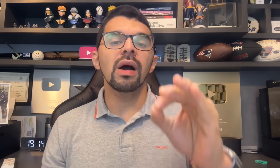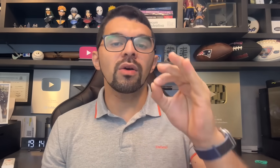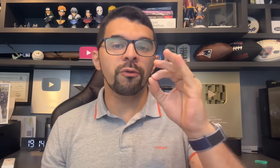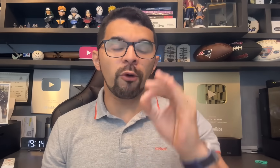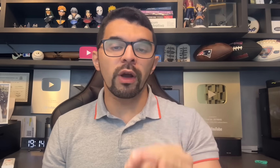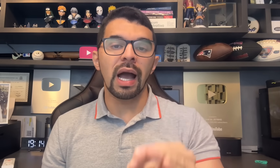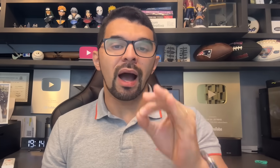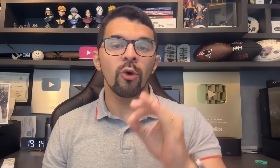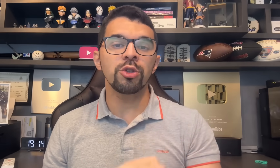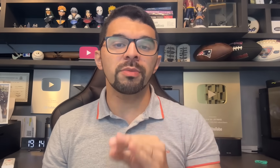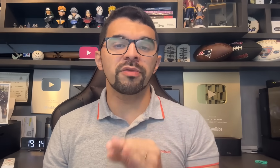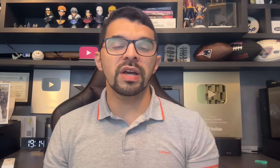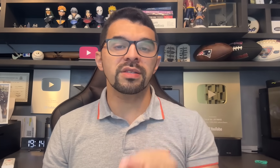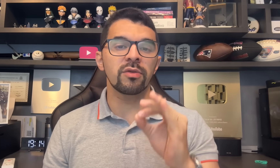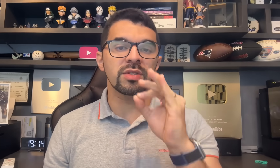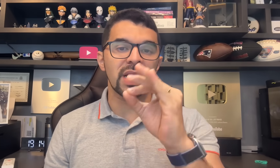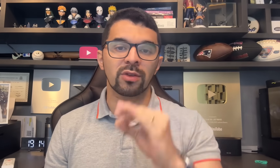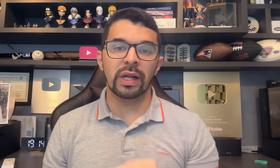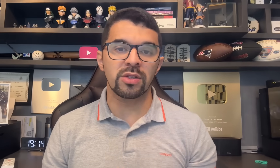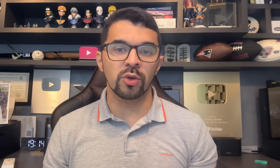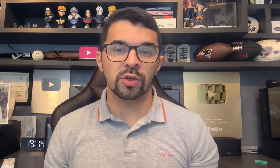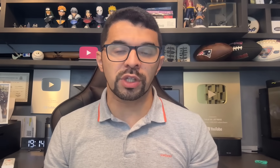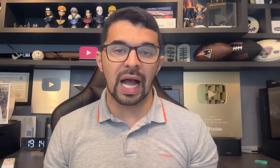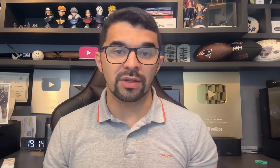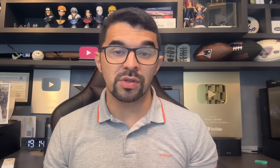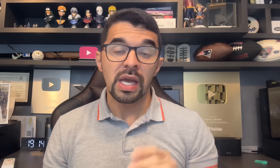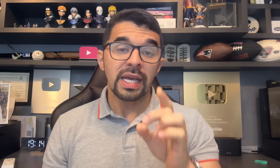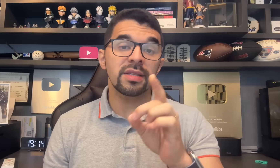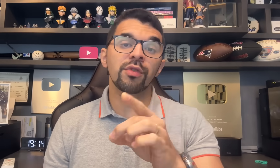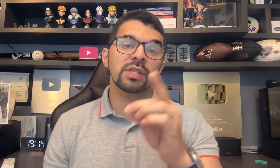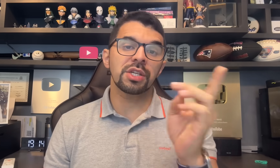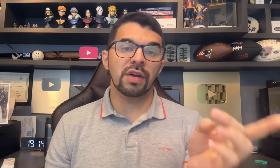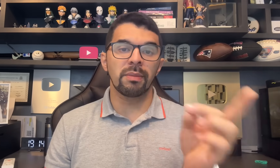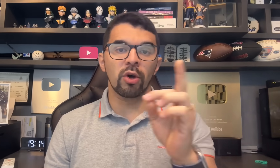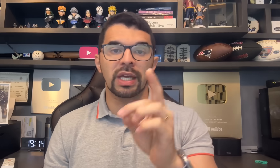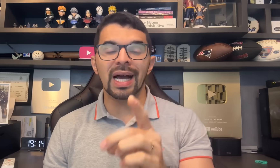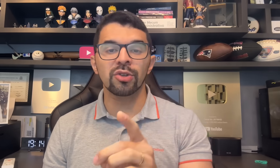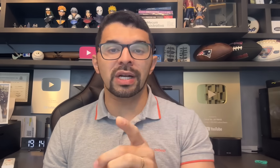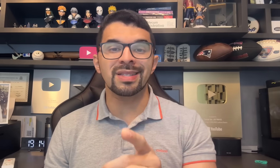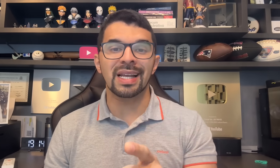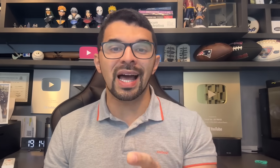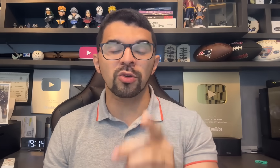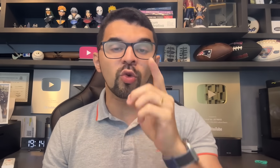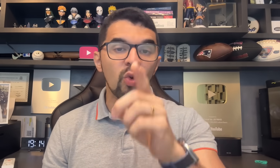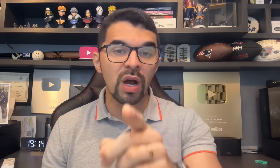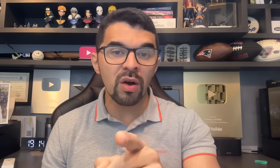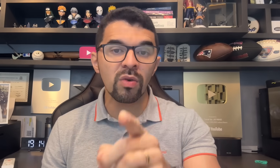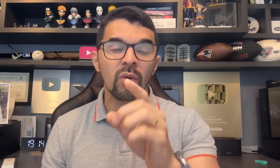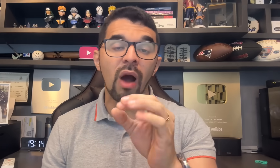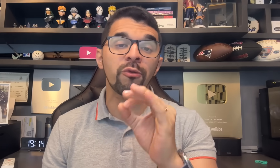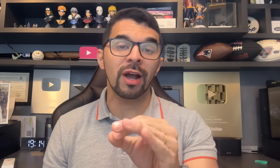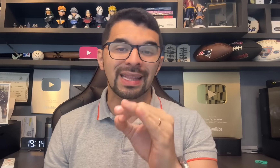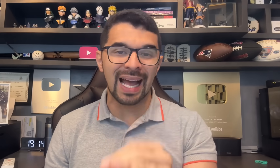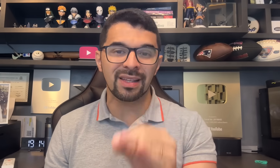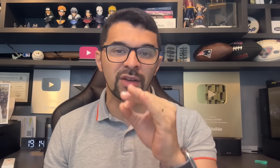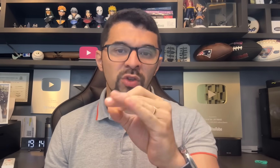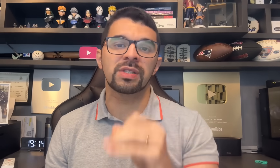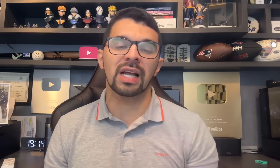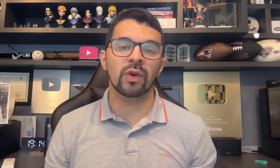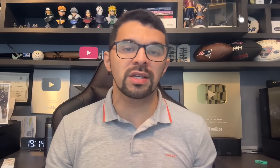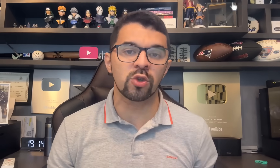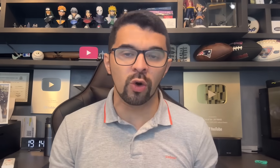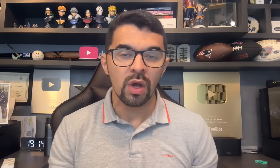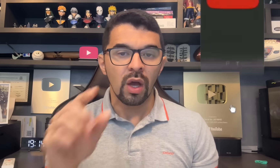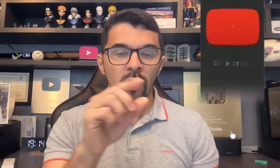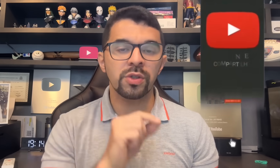qual foi a última vez que você atualizou os seus dados. E se você estava bloqueado ou cancelado, qual foi a data que